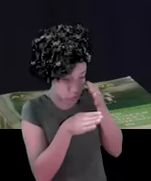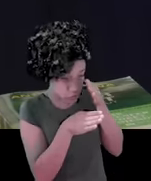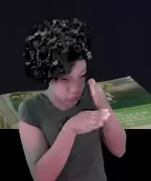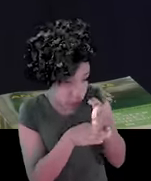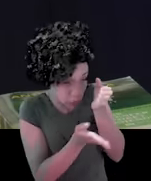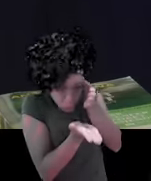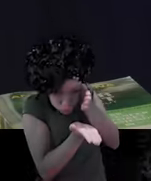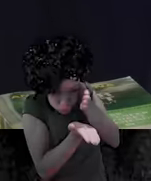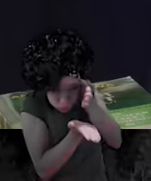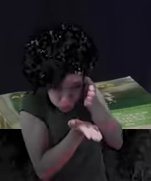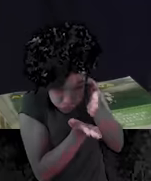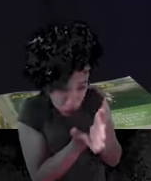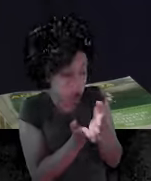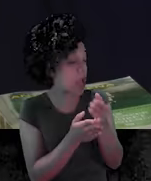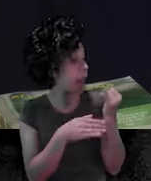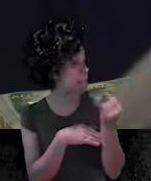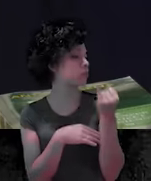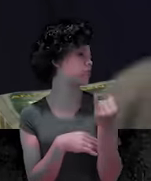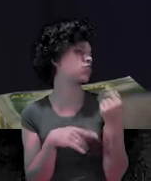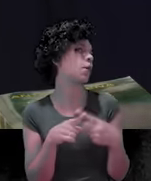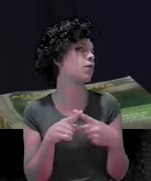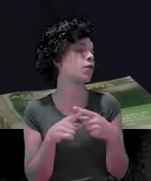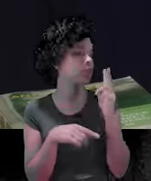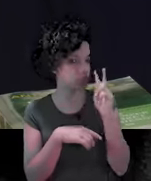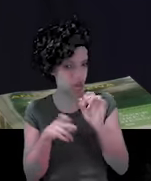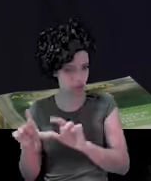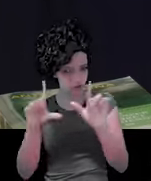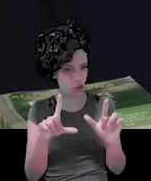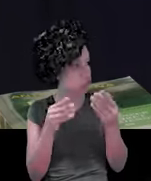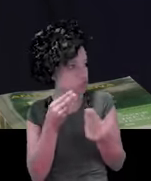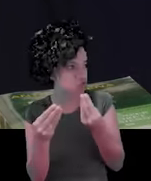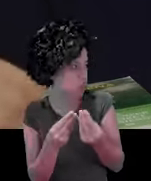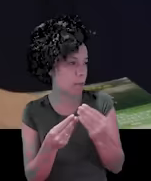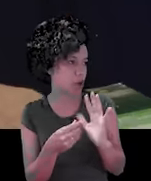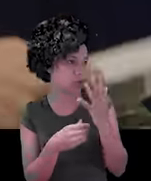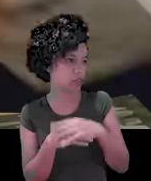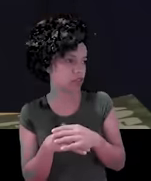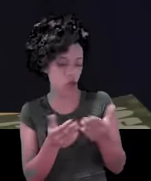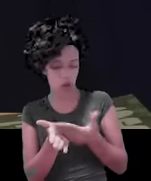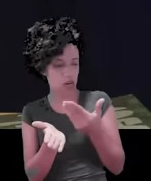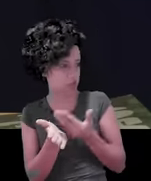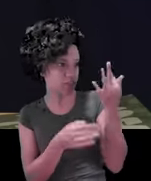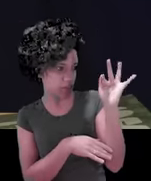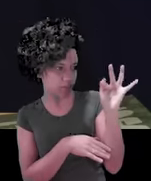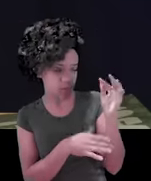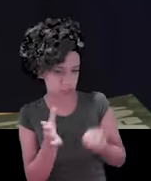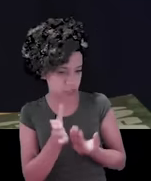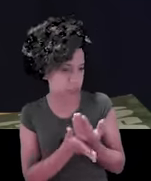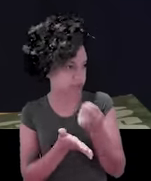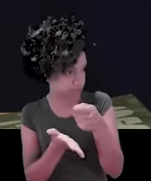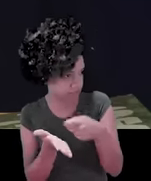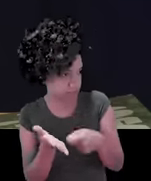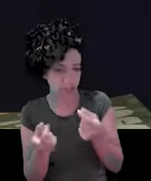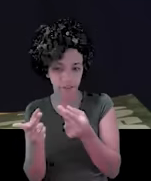de fato com a barriga ali tem já é isso foi tão importante que quando você vê a foto de como ficou a ver mas aqui é um dia que eu não tem na França agora né é